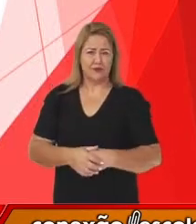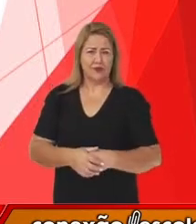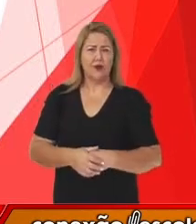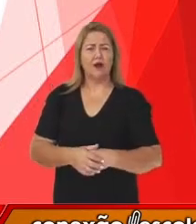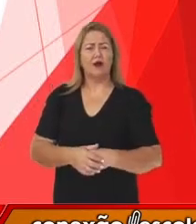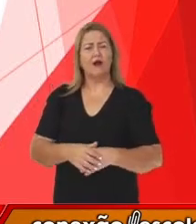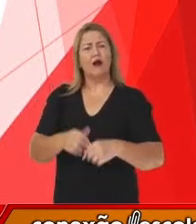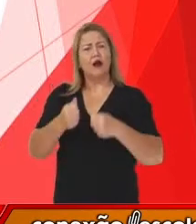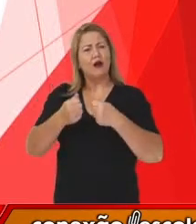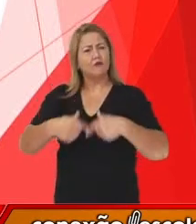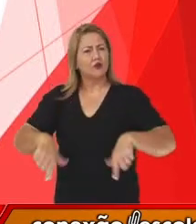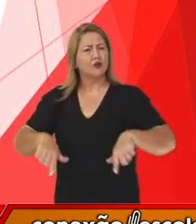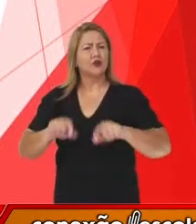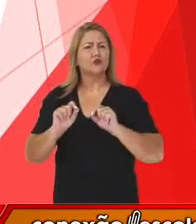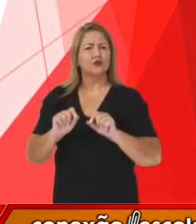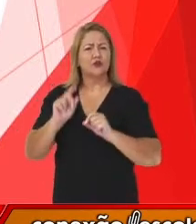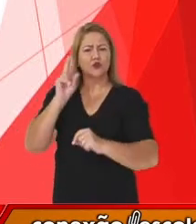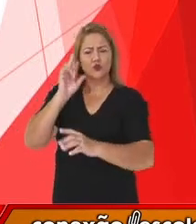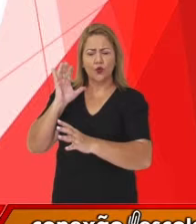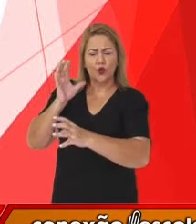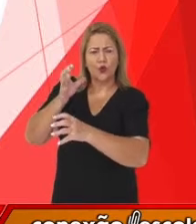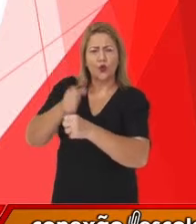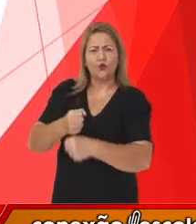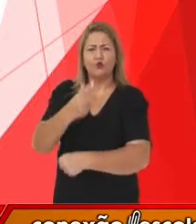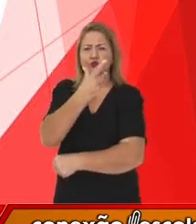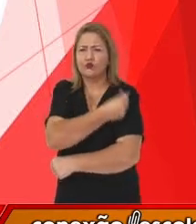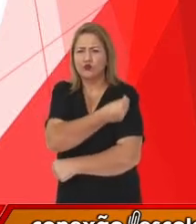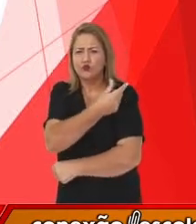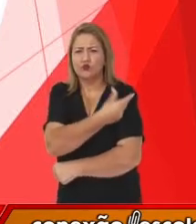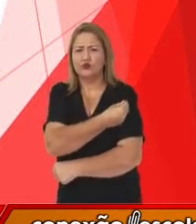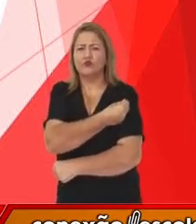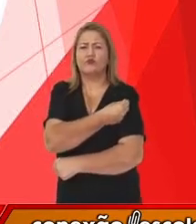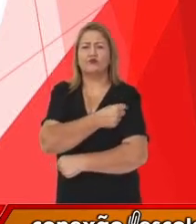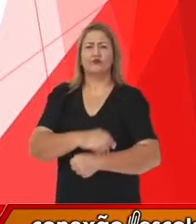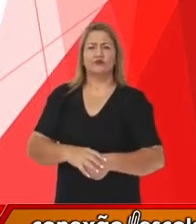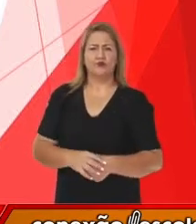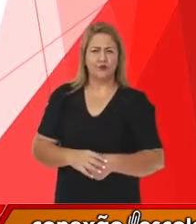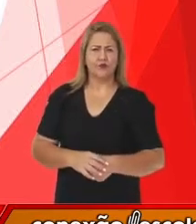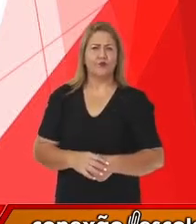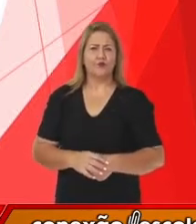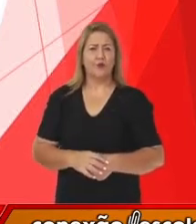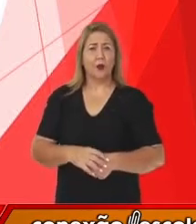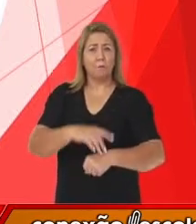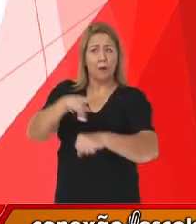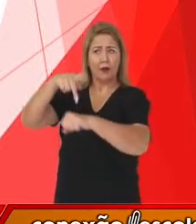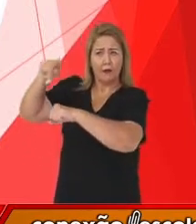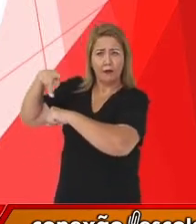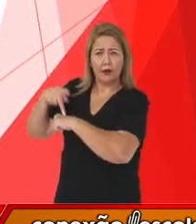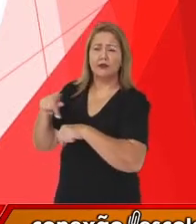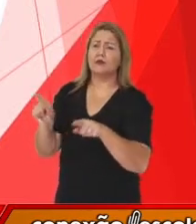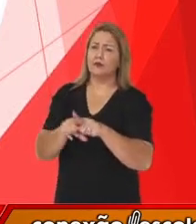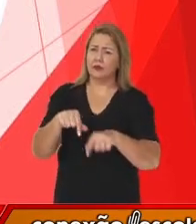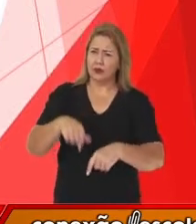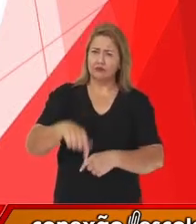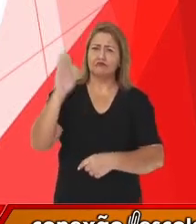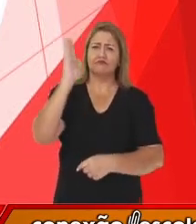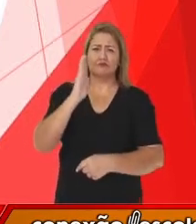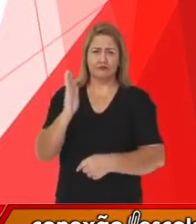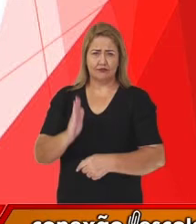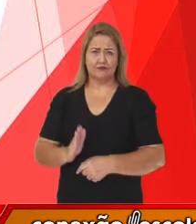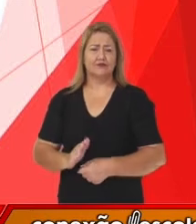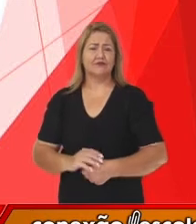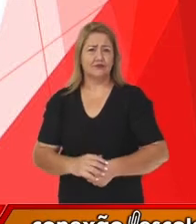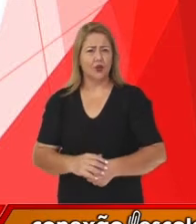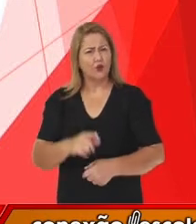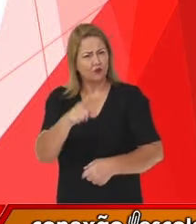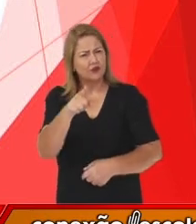Abordaremos também o histórico da vacinação, tanto em outros países quanto no Brasil.